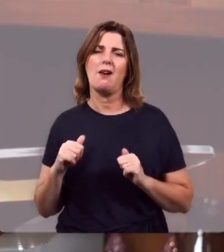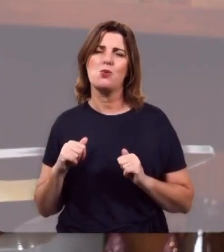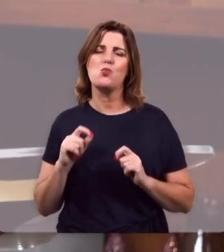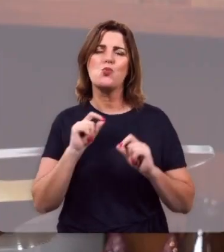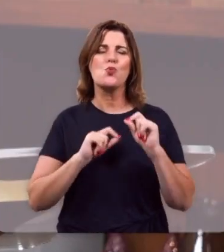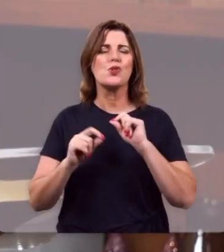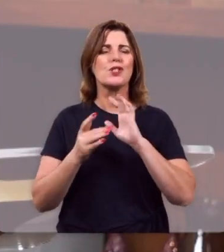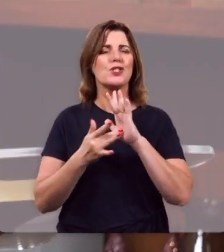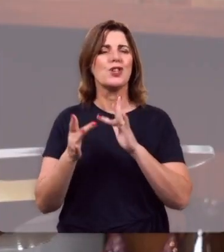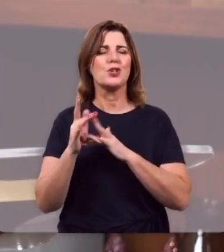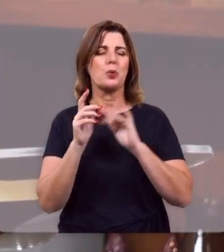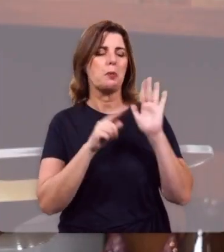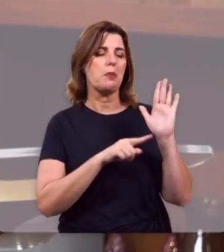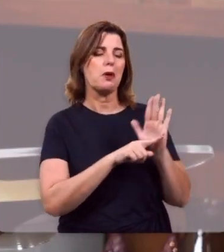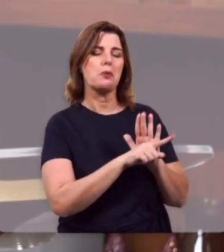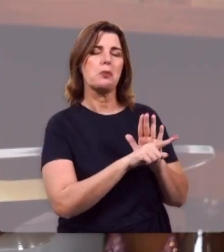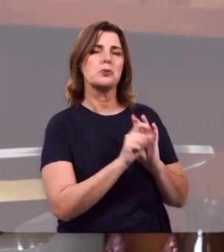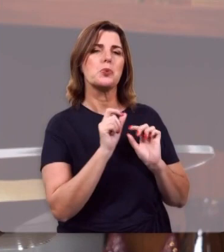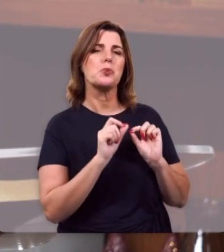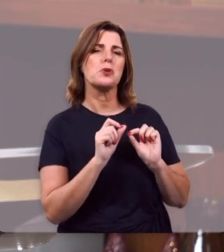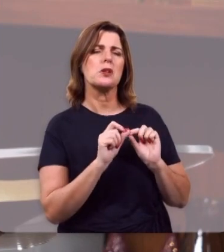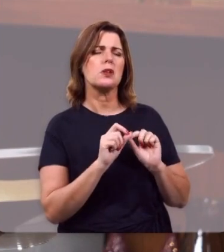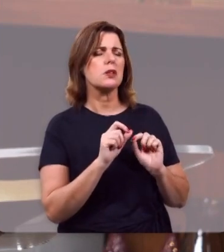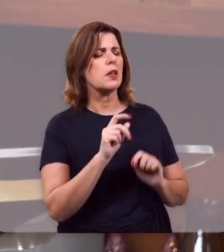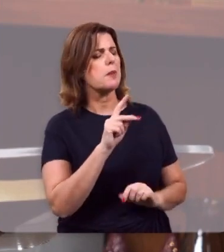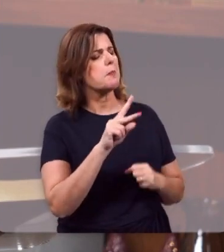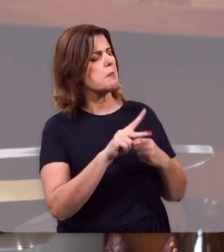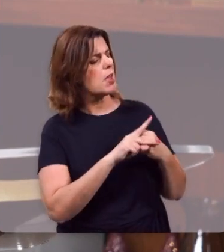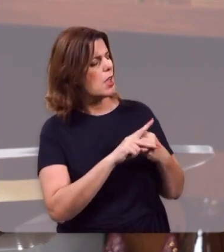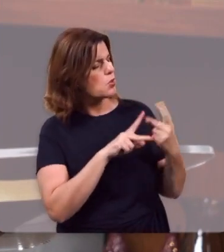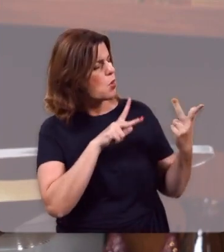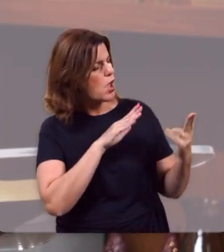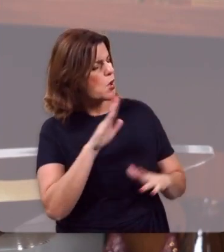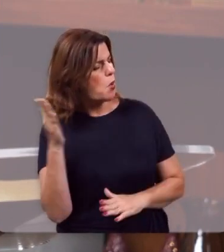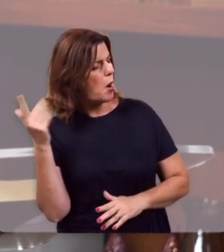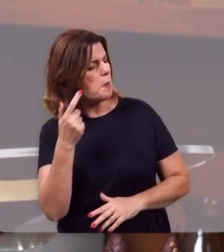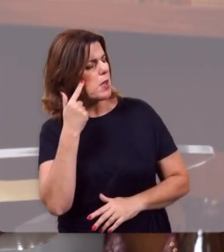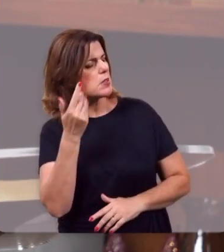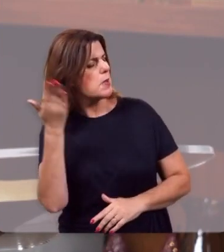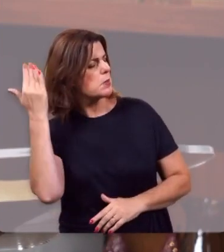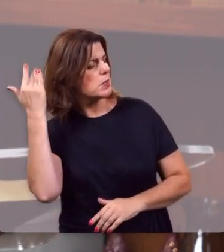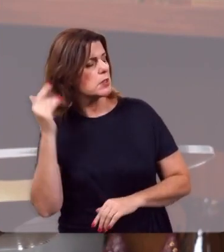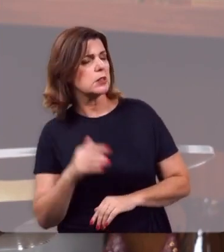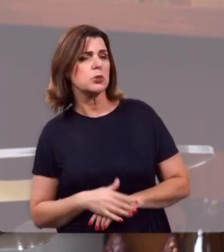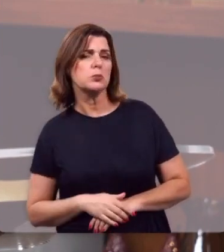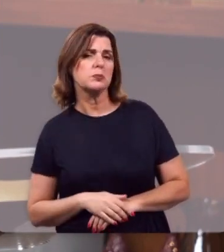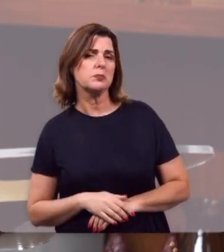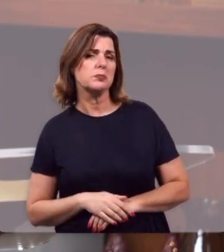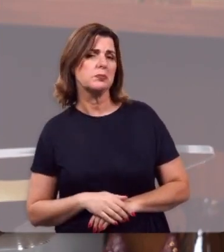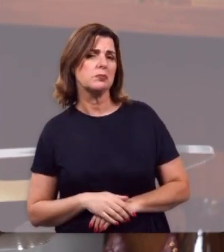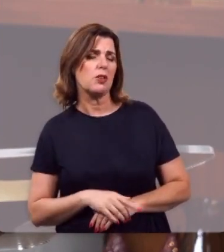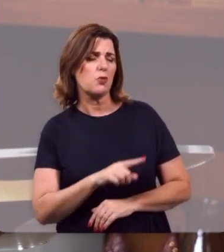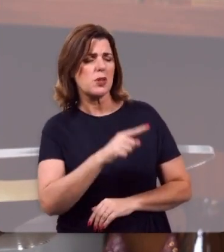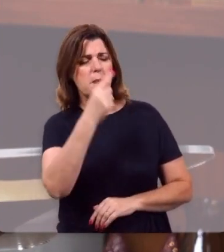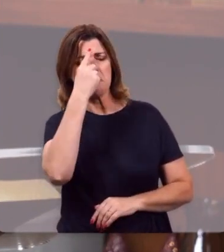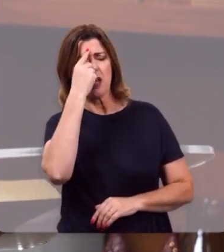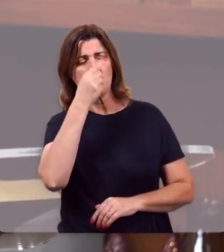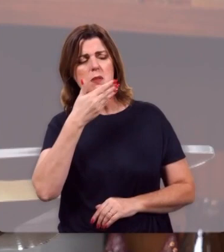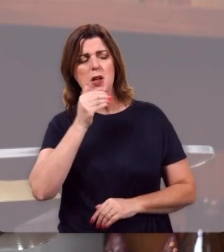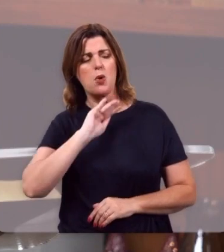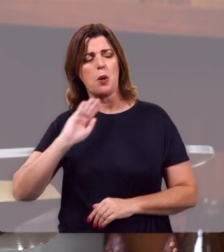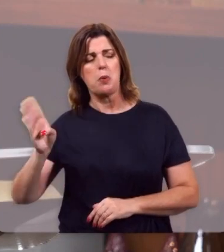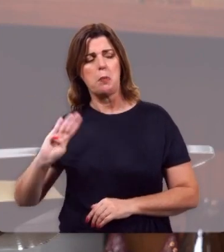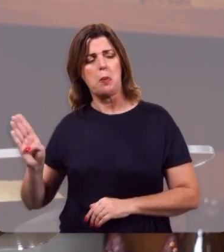O que Jesus estava perguntando, portanto, era isto: ô Pedro, você ainda pensa a mesma coisa a seu respeito? Você ainda se acha melhor do que